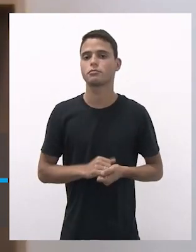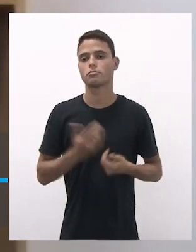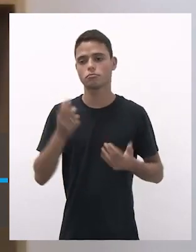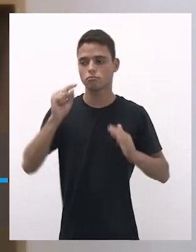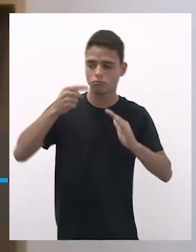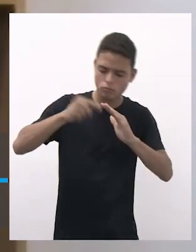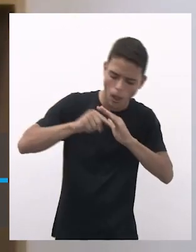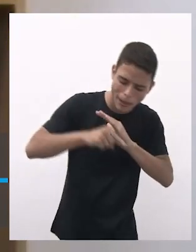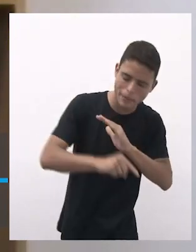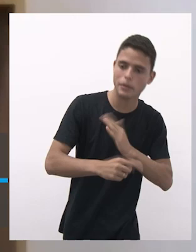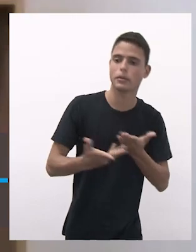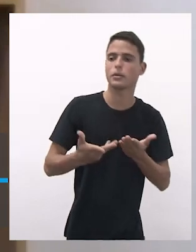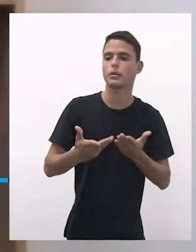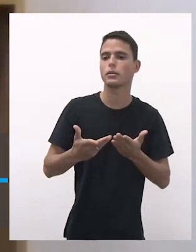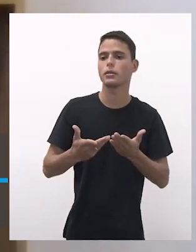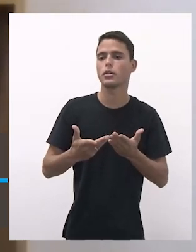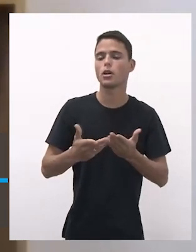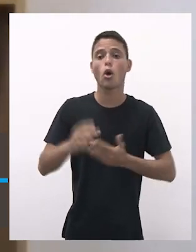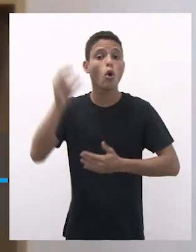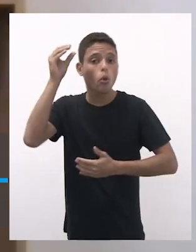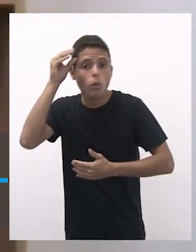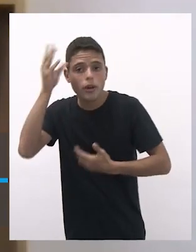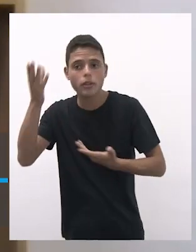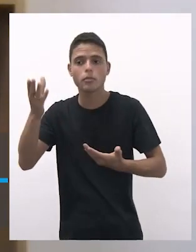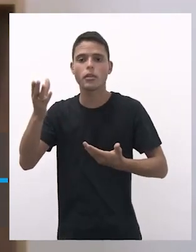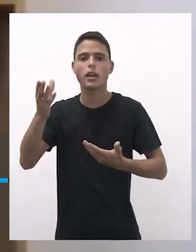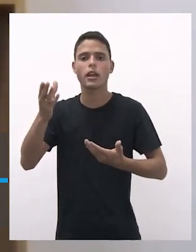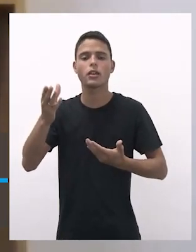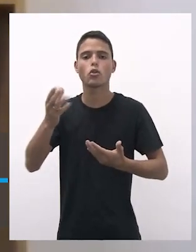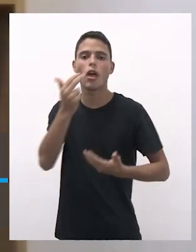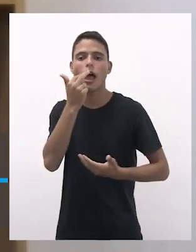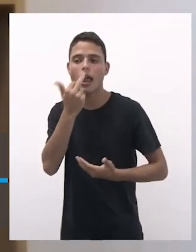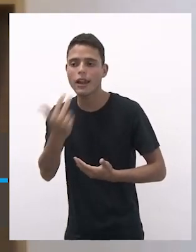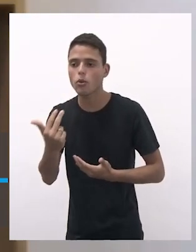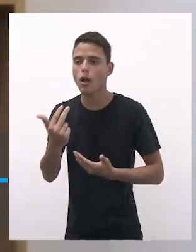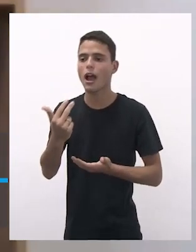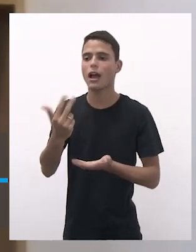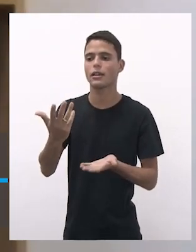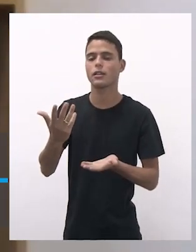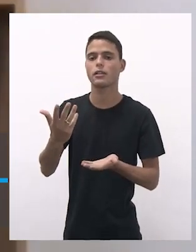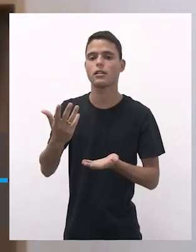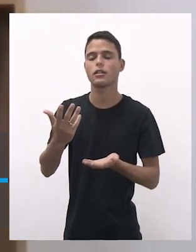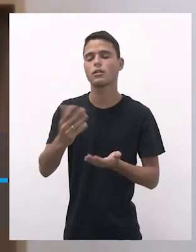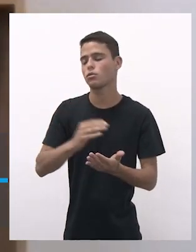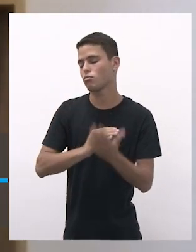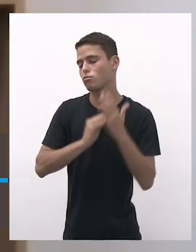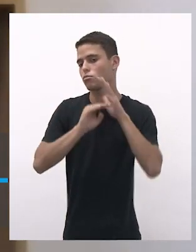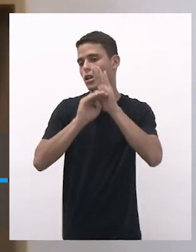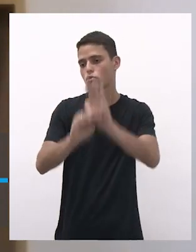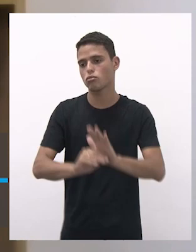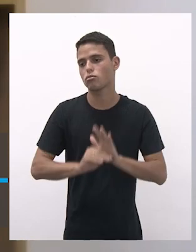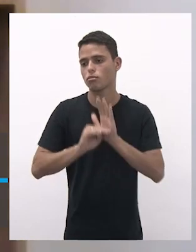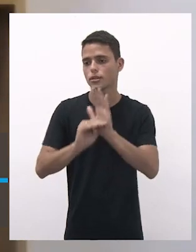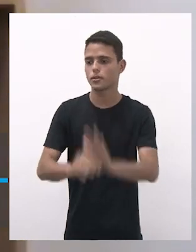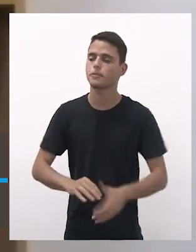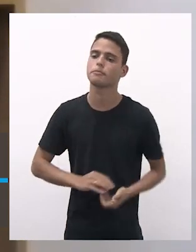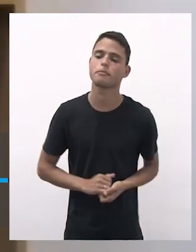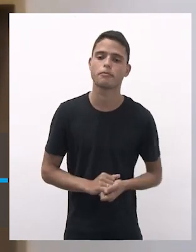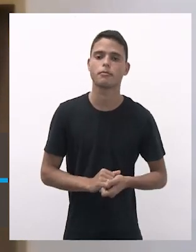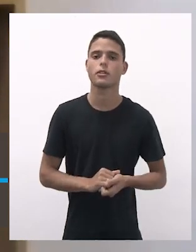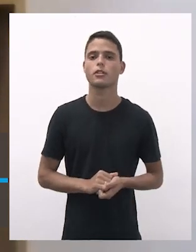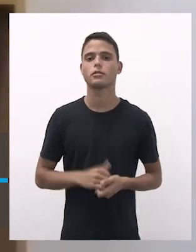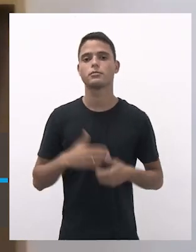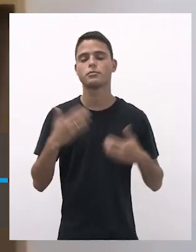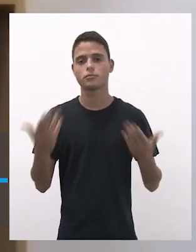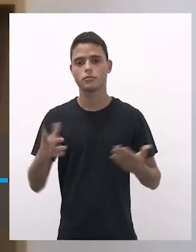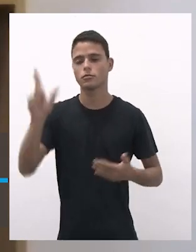aprofunda repertório, aprofunda conhecimento, vocabulário, enfim, só ganha, né? Como Antônio Cândido diz,